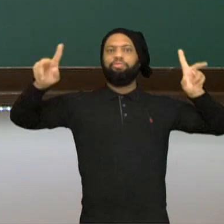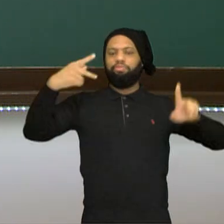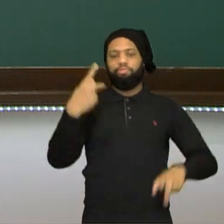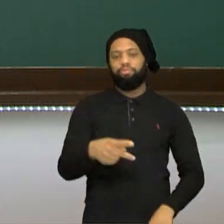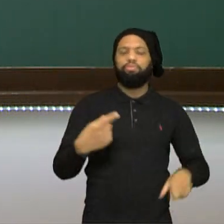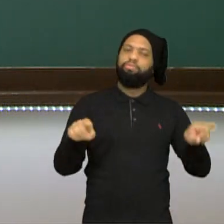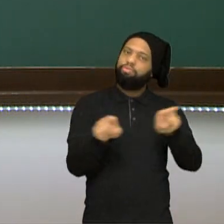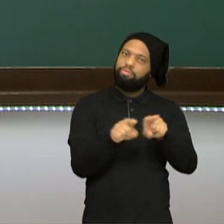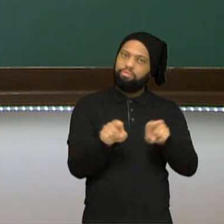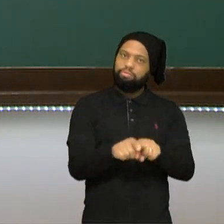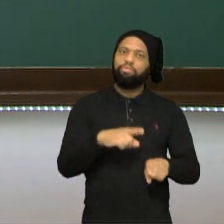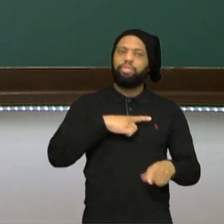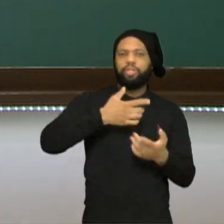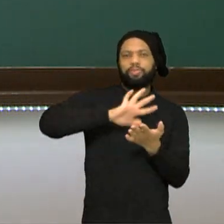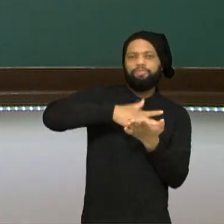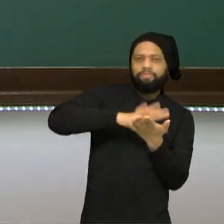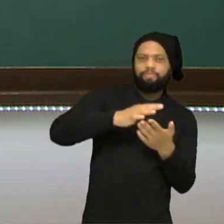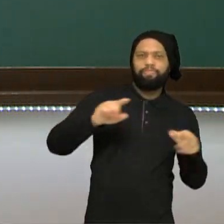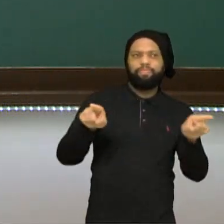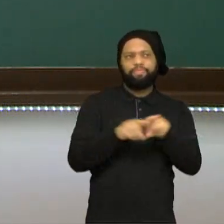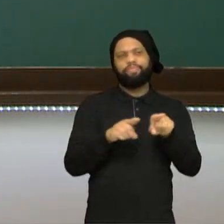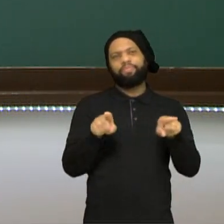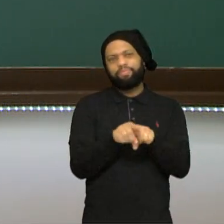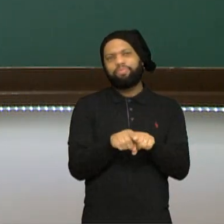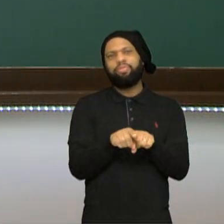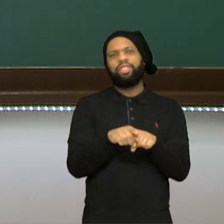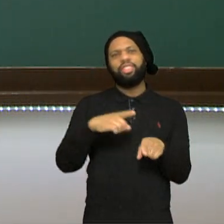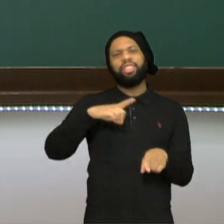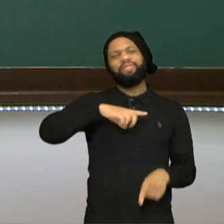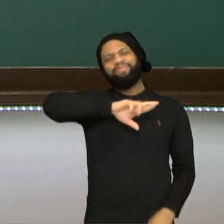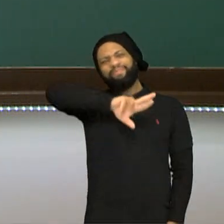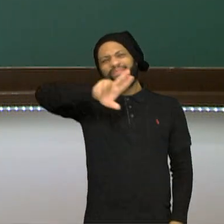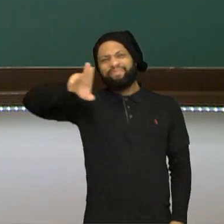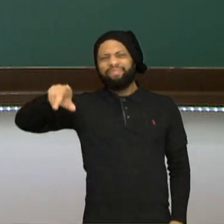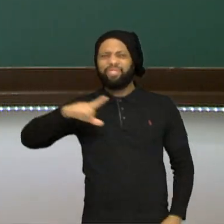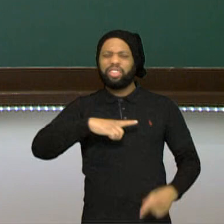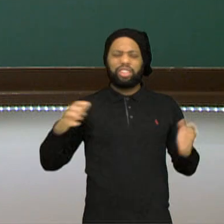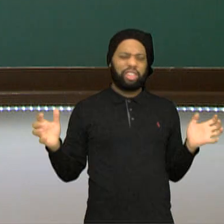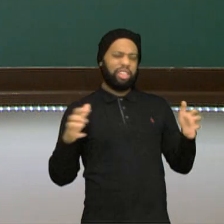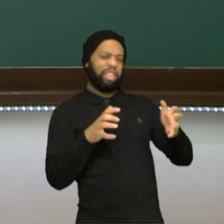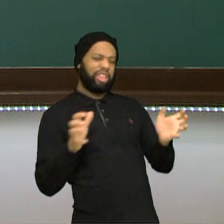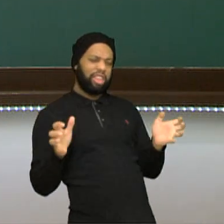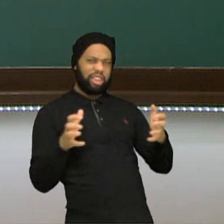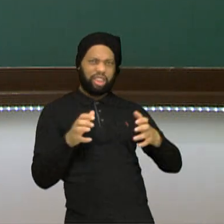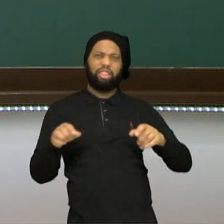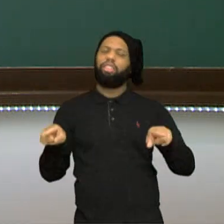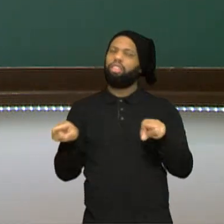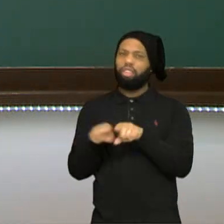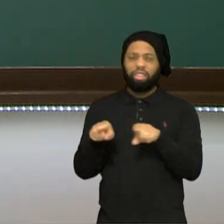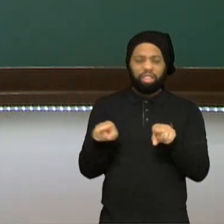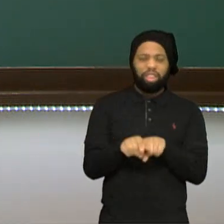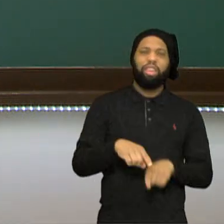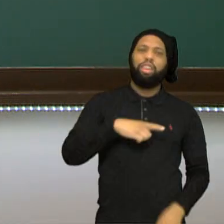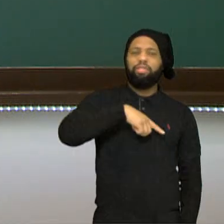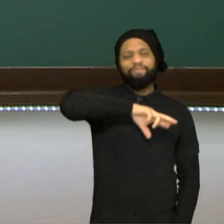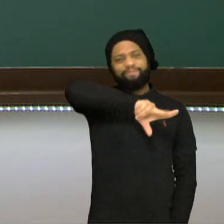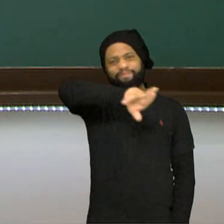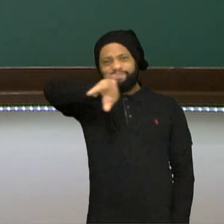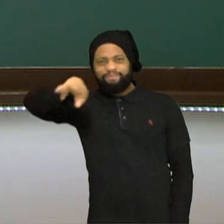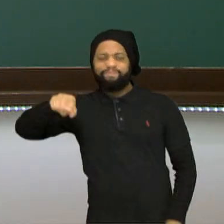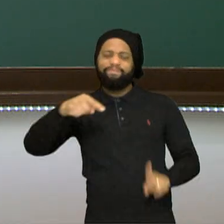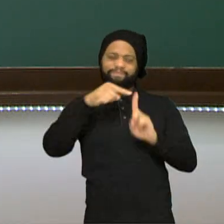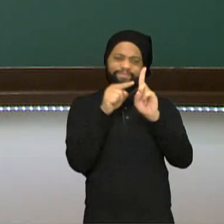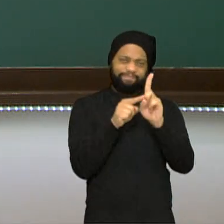música. Então, a gente tem o samba, a gente tem muitos estilos, né? O baião, bossa nova, né? Então, são vários